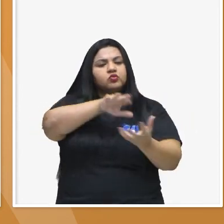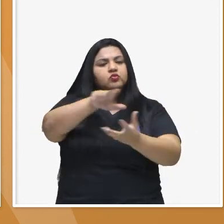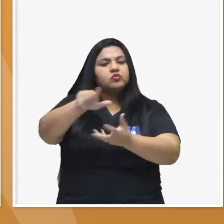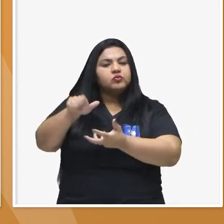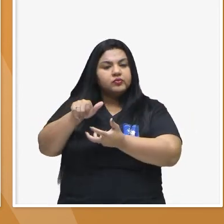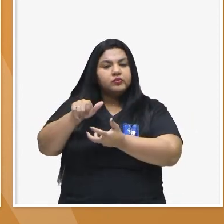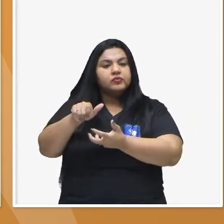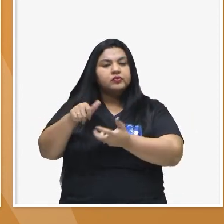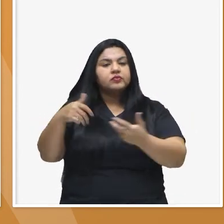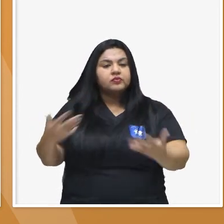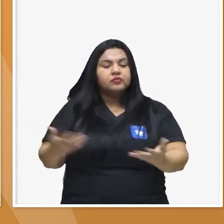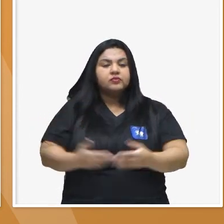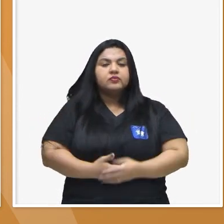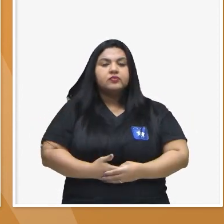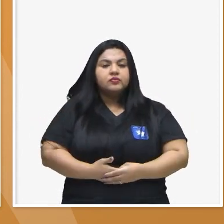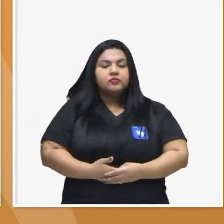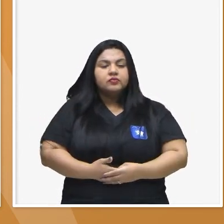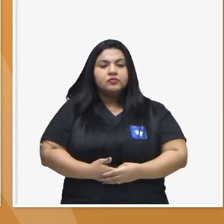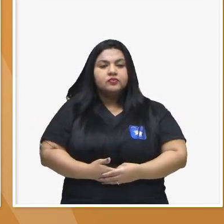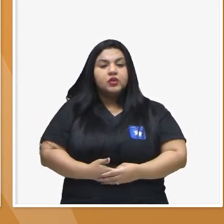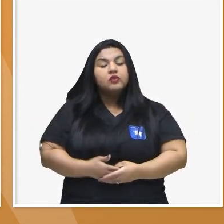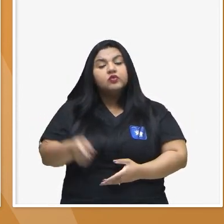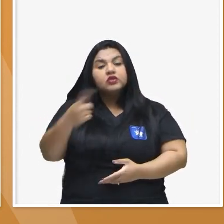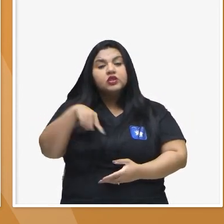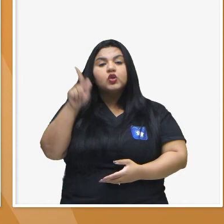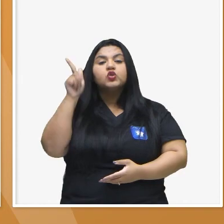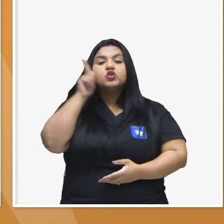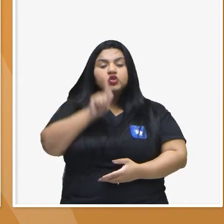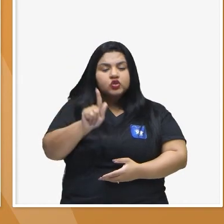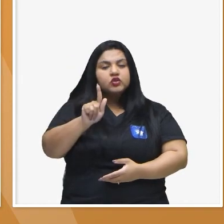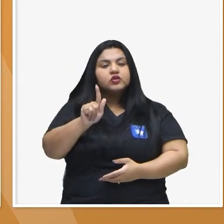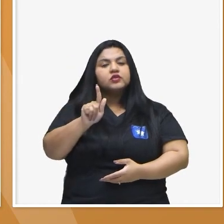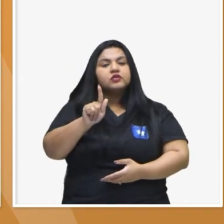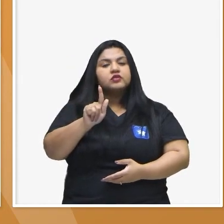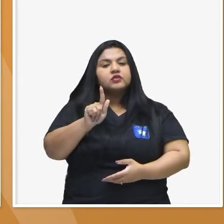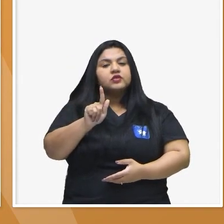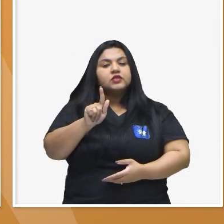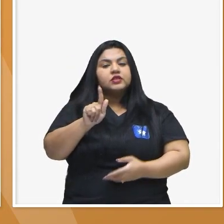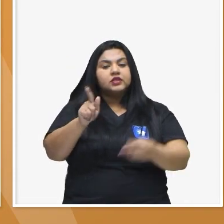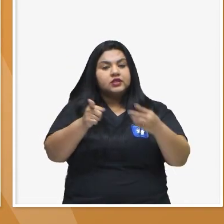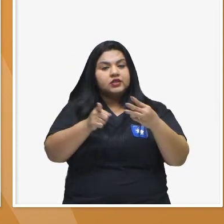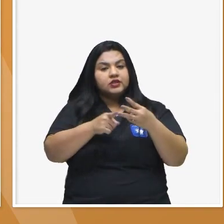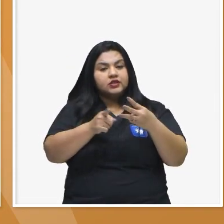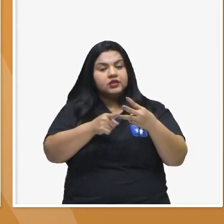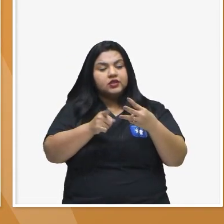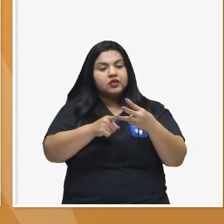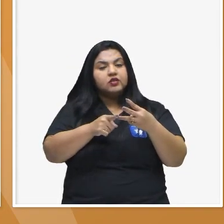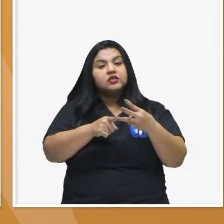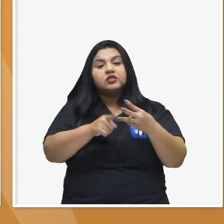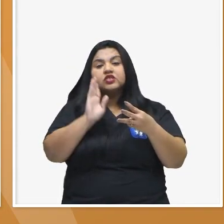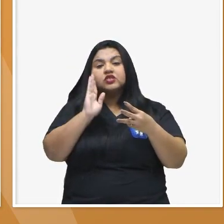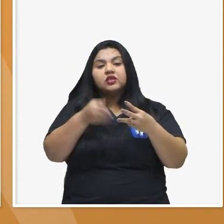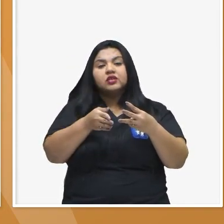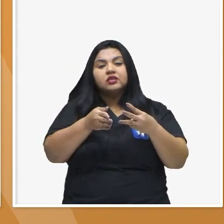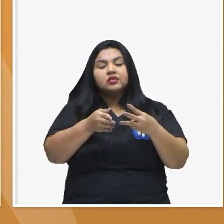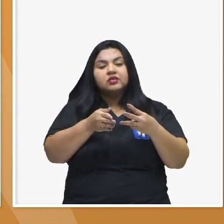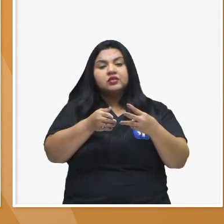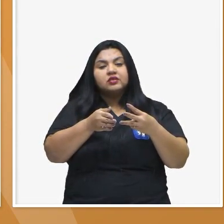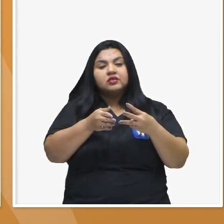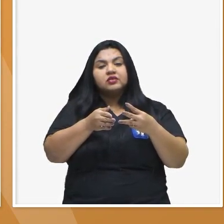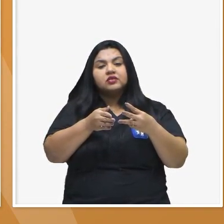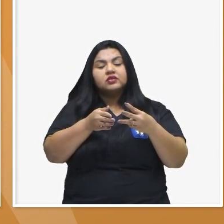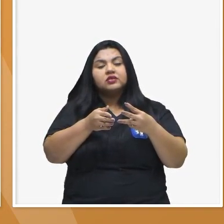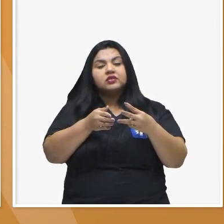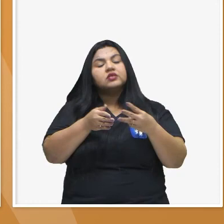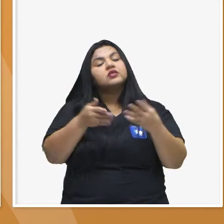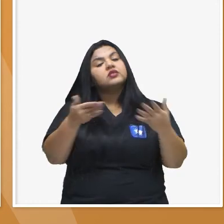E aí, meu irmão, aí você só chega nessa consciência absoluta aí, quando você já está mesmo lá, né? Então